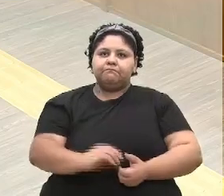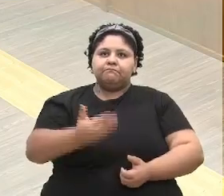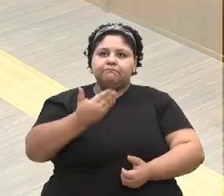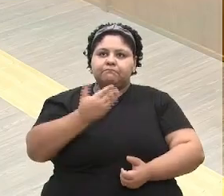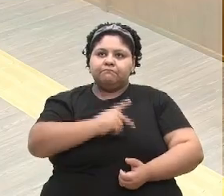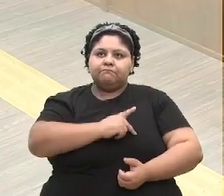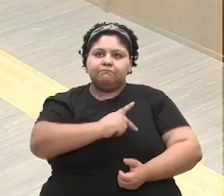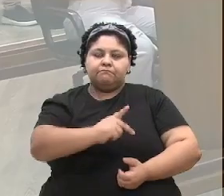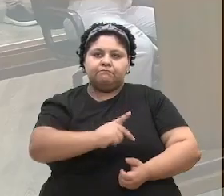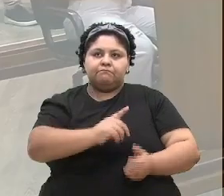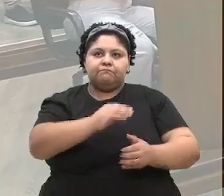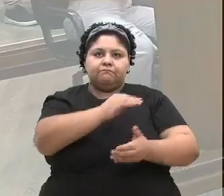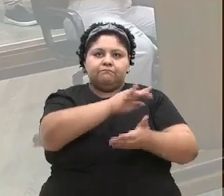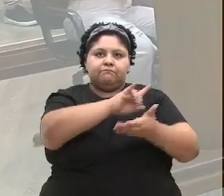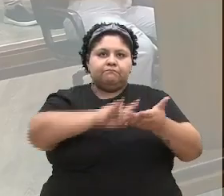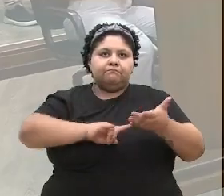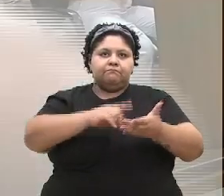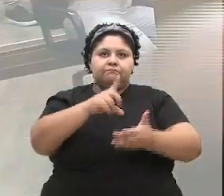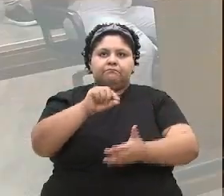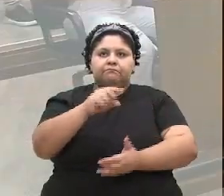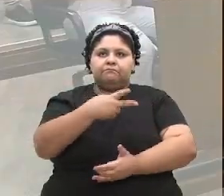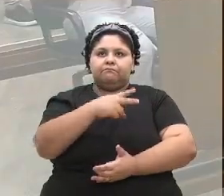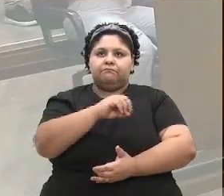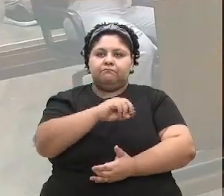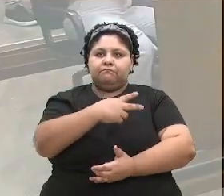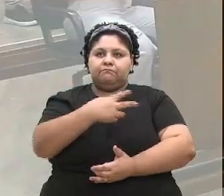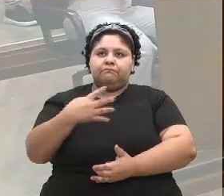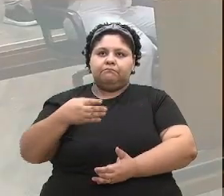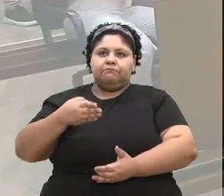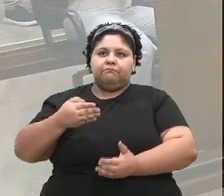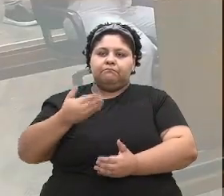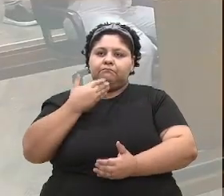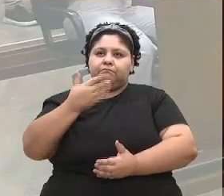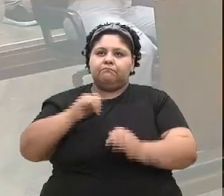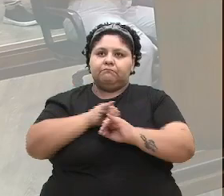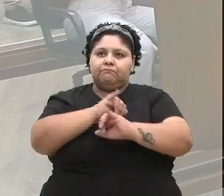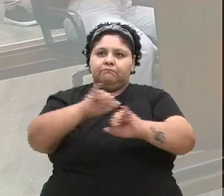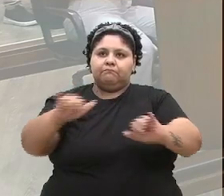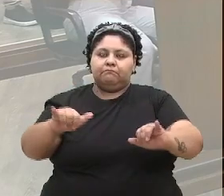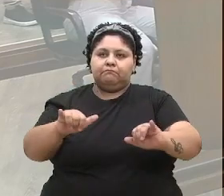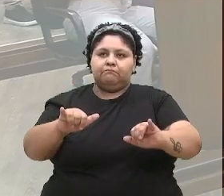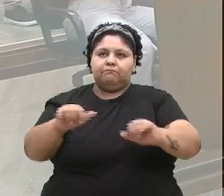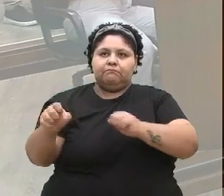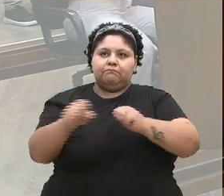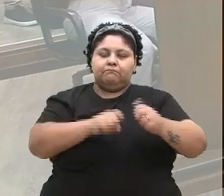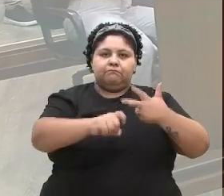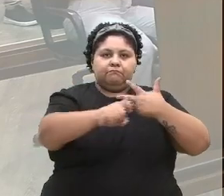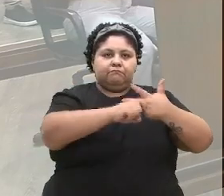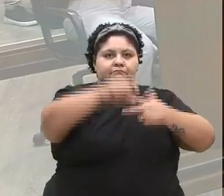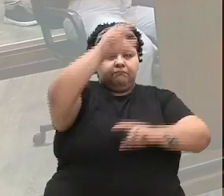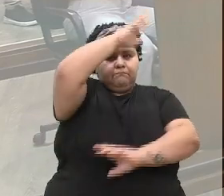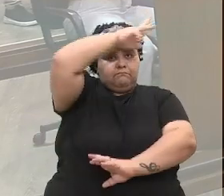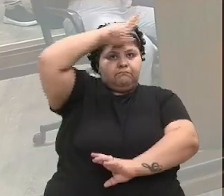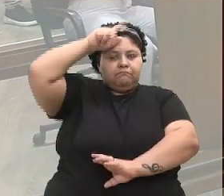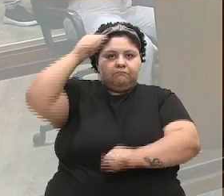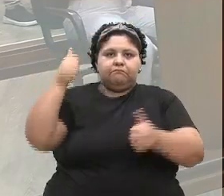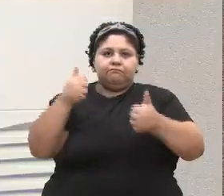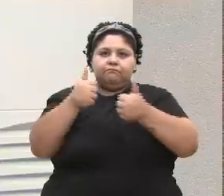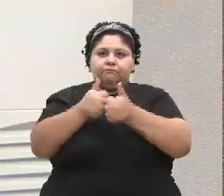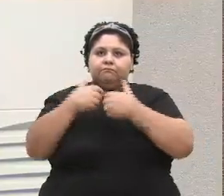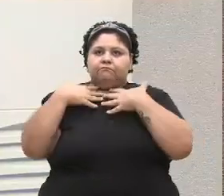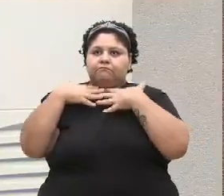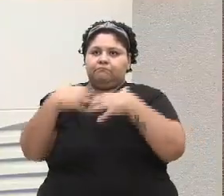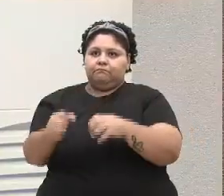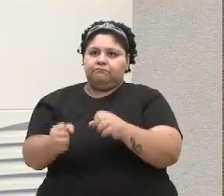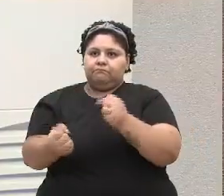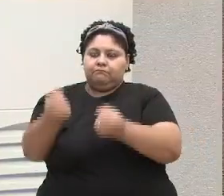presidente, requerimento 10/2024, pedido de informações ao prefeito. Solicita informações ao Poder Executivo Municipal por meio da Secretaria de Trânsito,